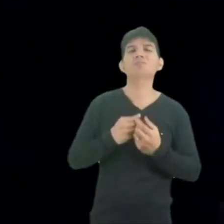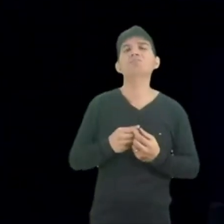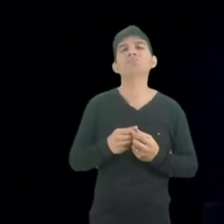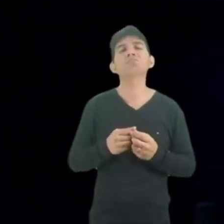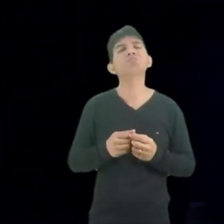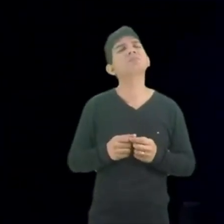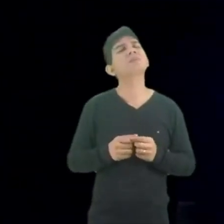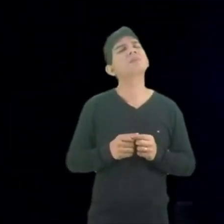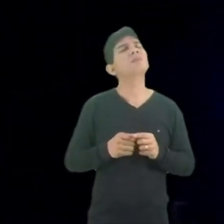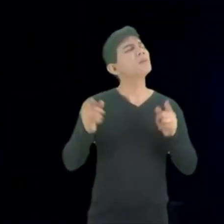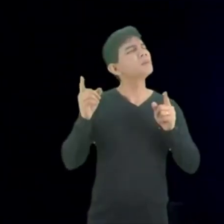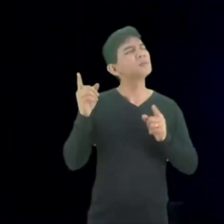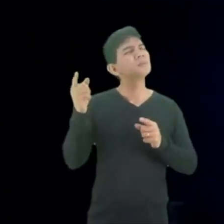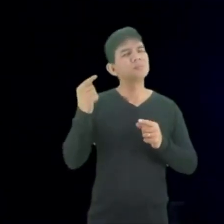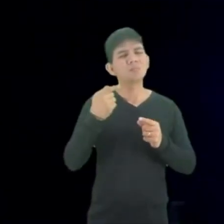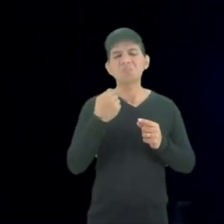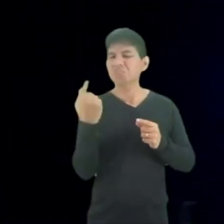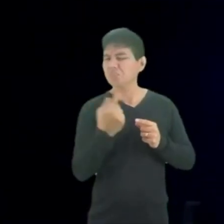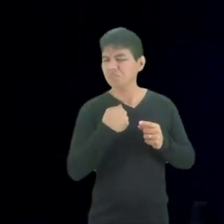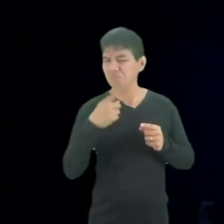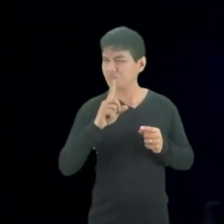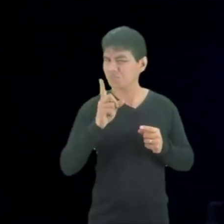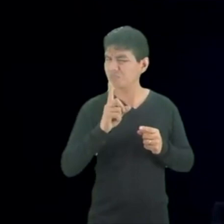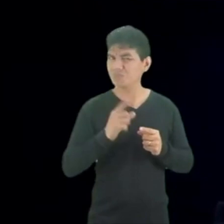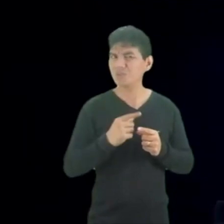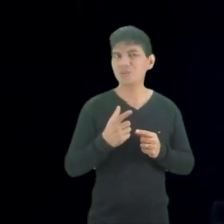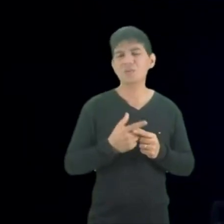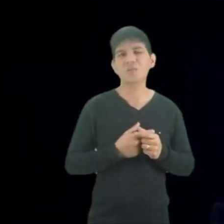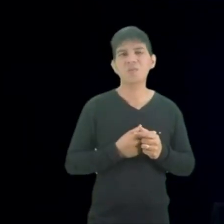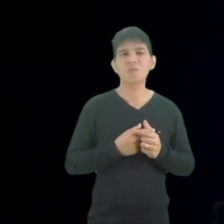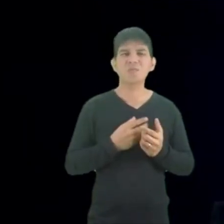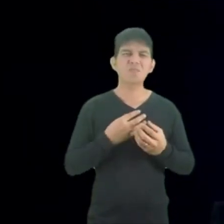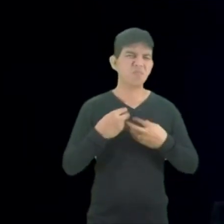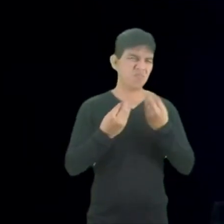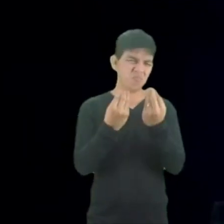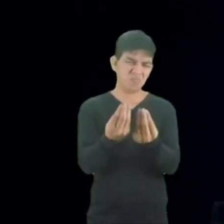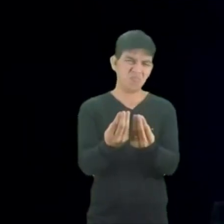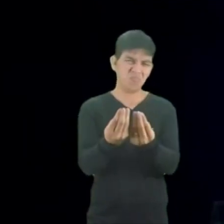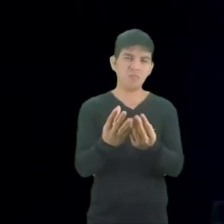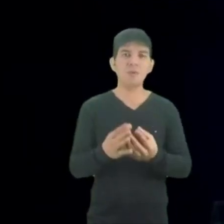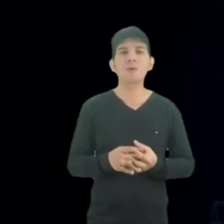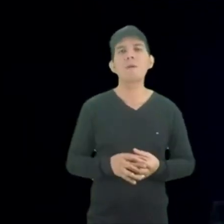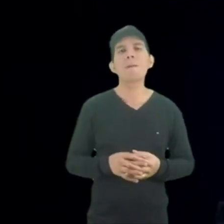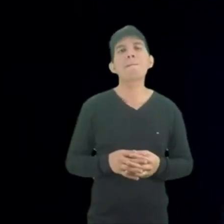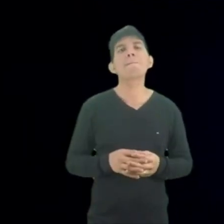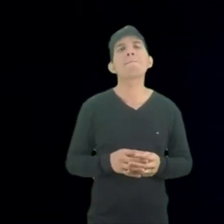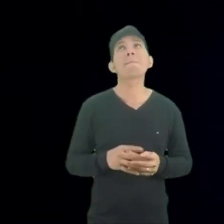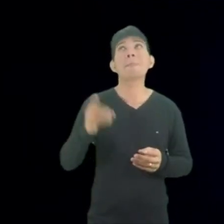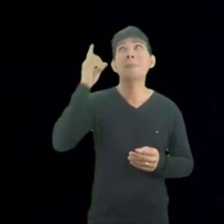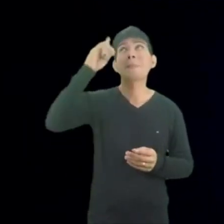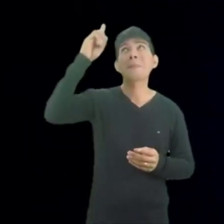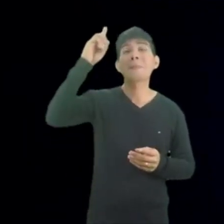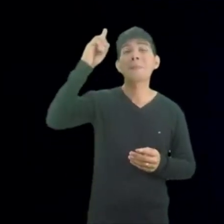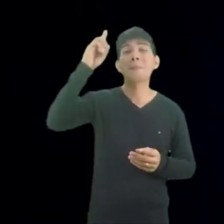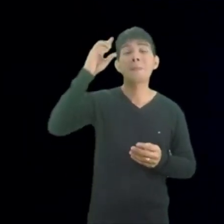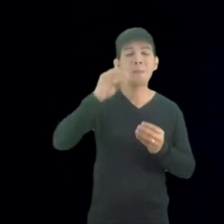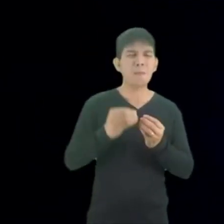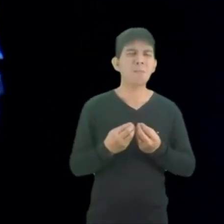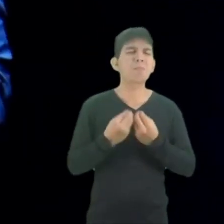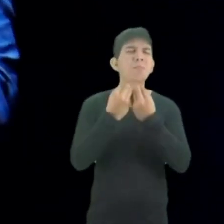Mesmo que nós não mereçamos, Ele nos dá. Mesmo que nós não mereçamos, Ele também não nos dá.